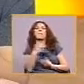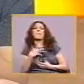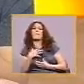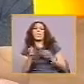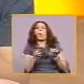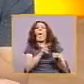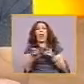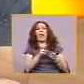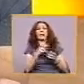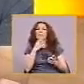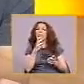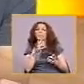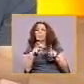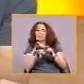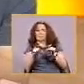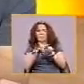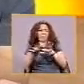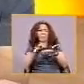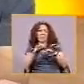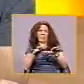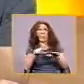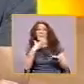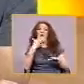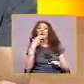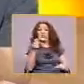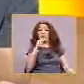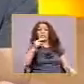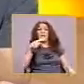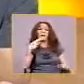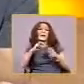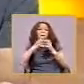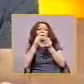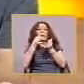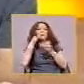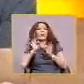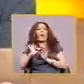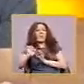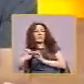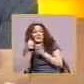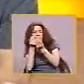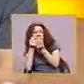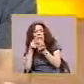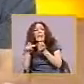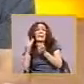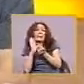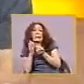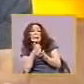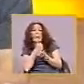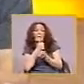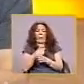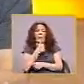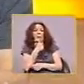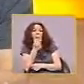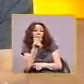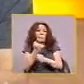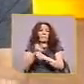uma regra aí. É evidente que jovens têm problemas específicos e necessariamente um problema da dependência, não é? Que é um